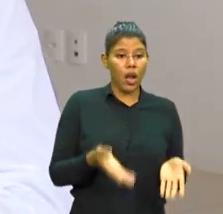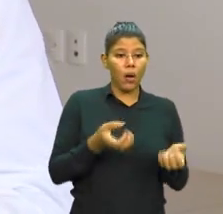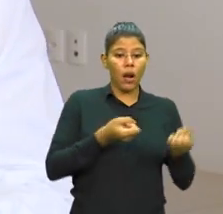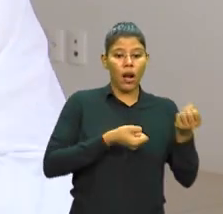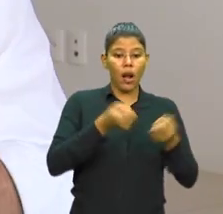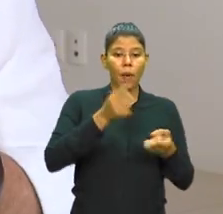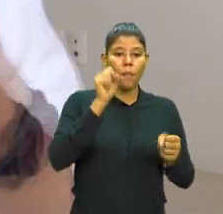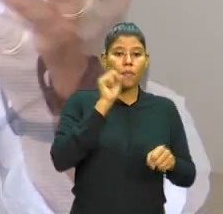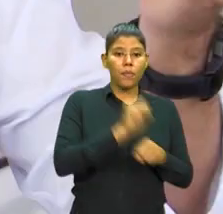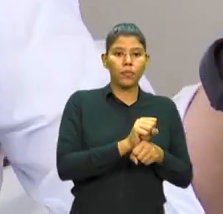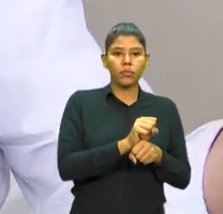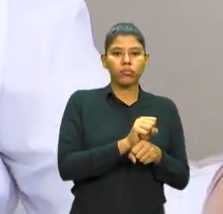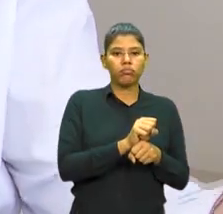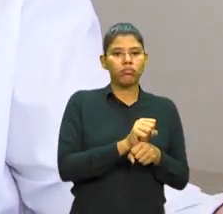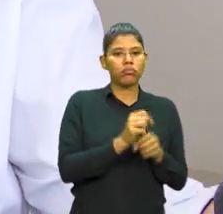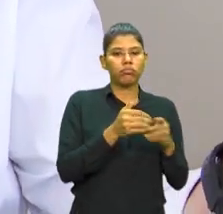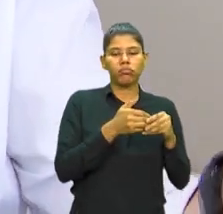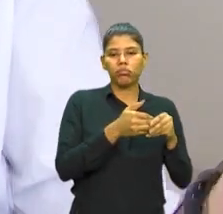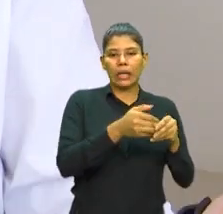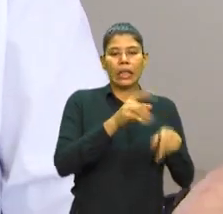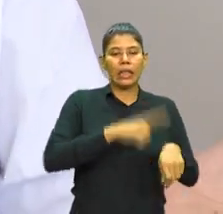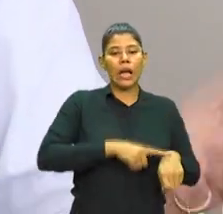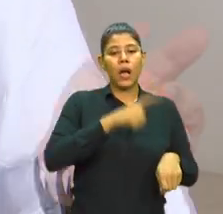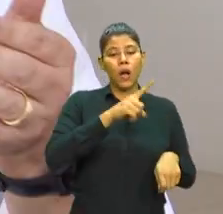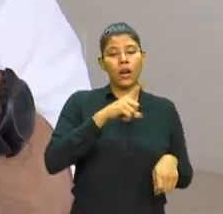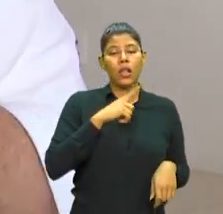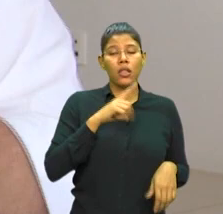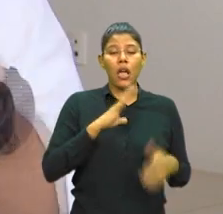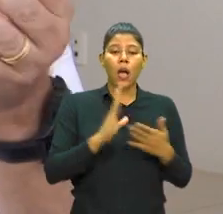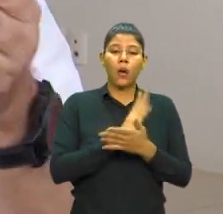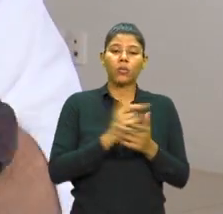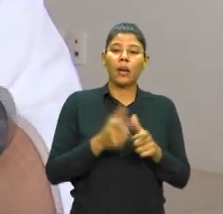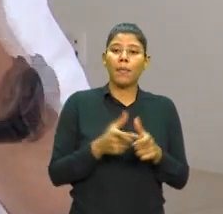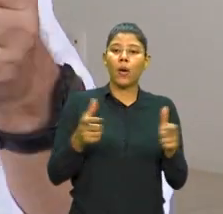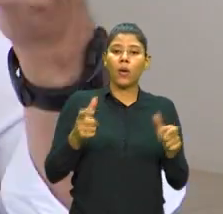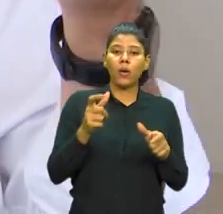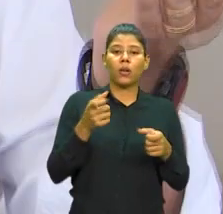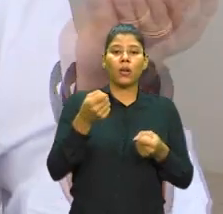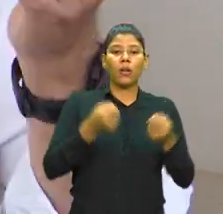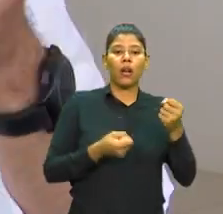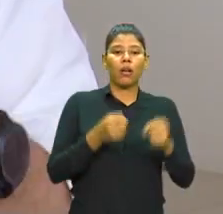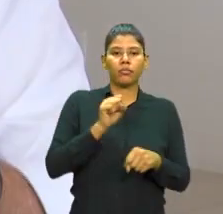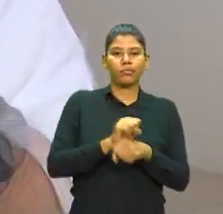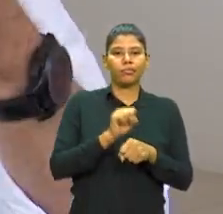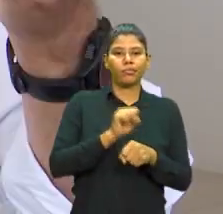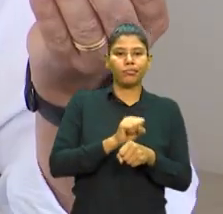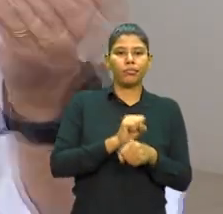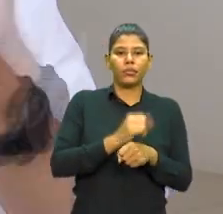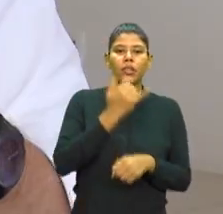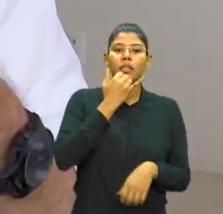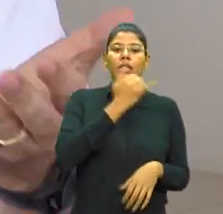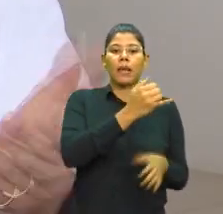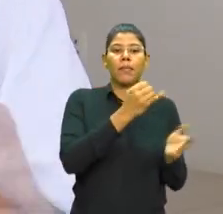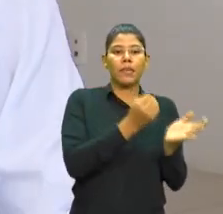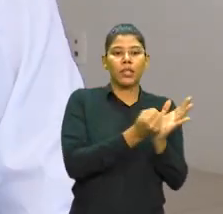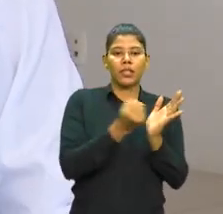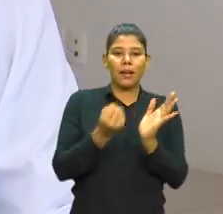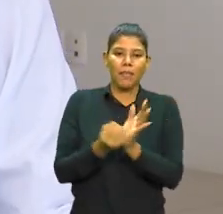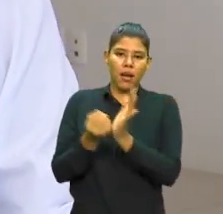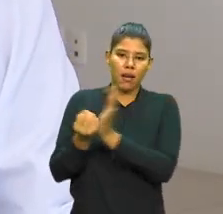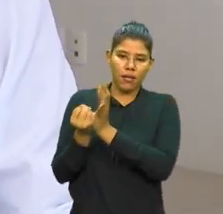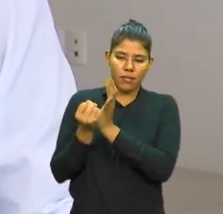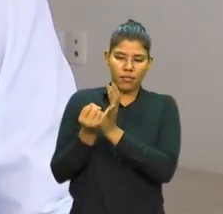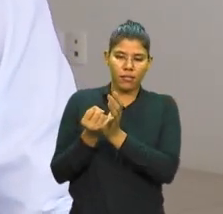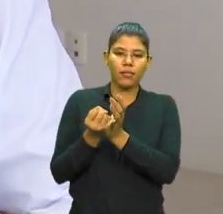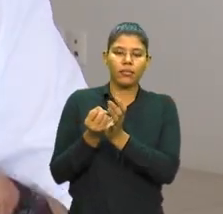não tem tem marcas que a maioria dos carros estão com fila de espera isso é uma situação que varia de marca para marca e de versão para versão de